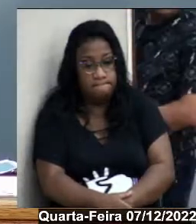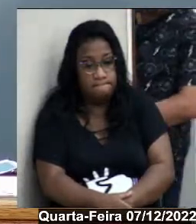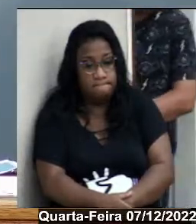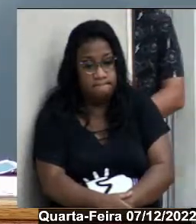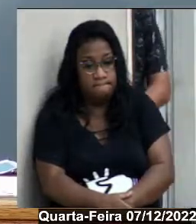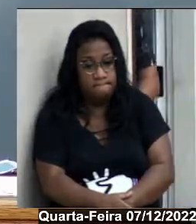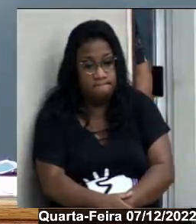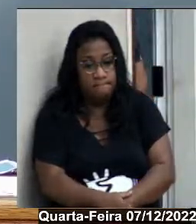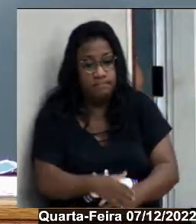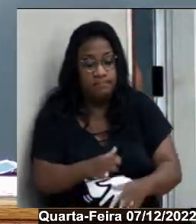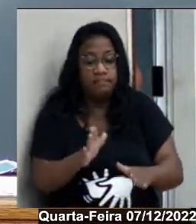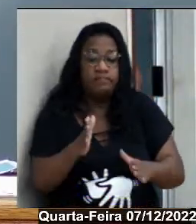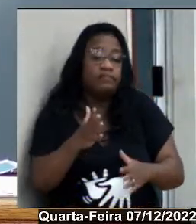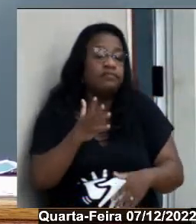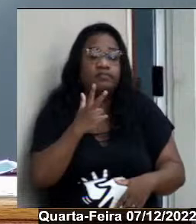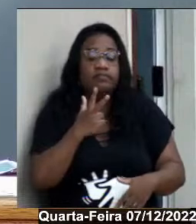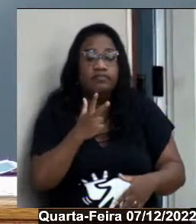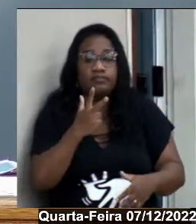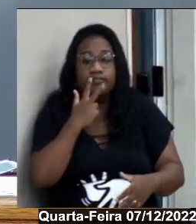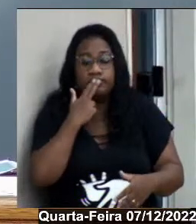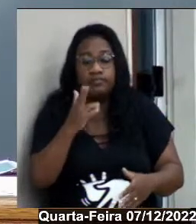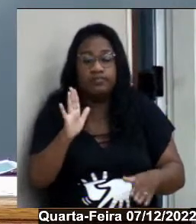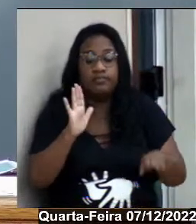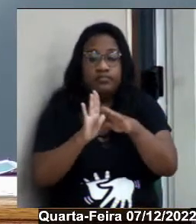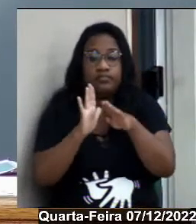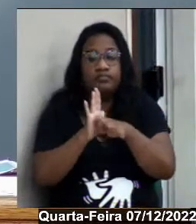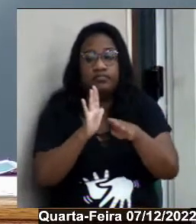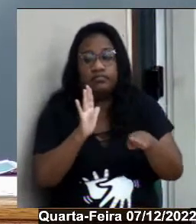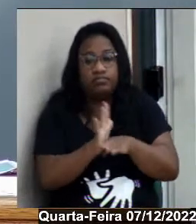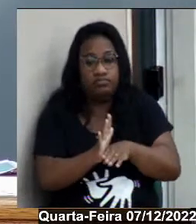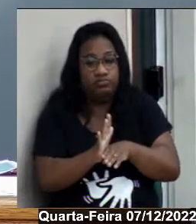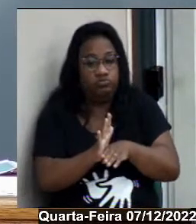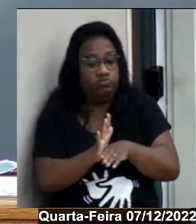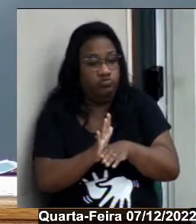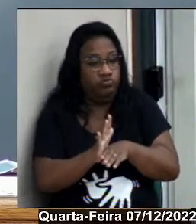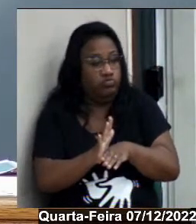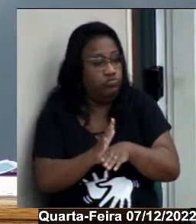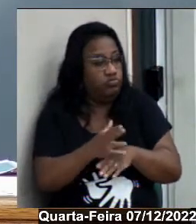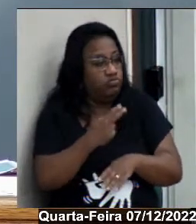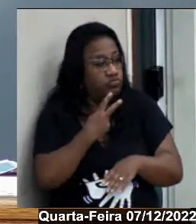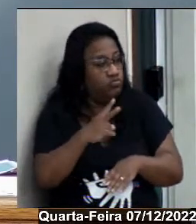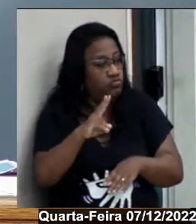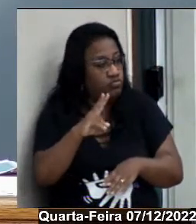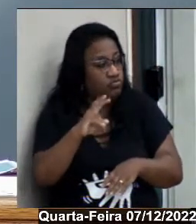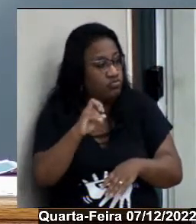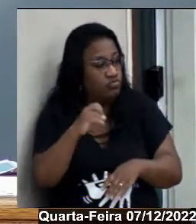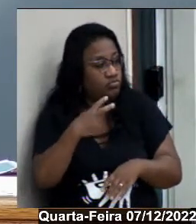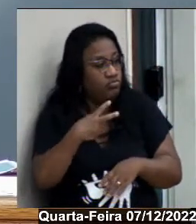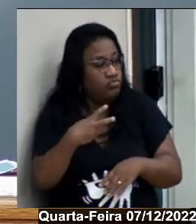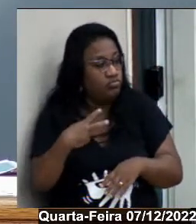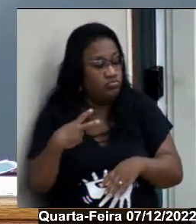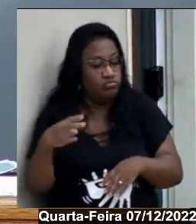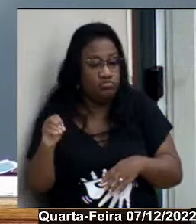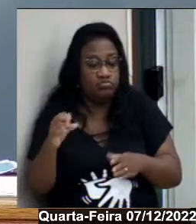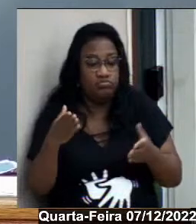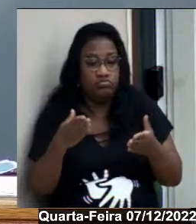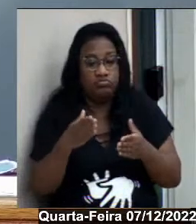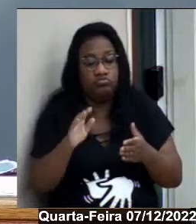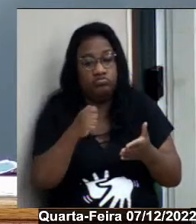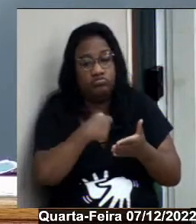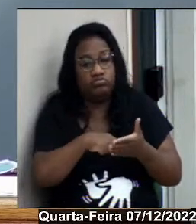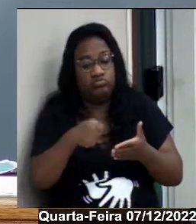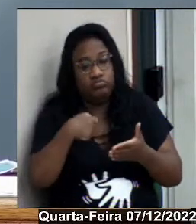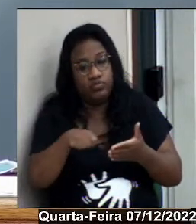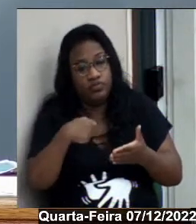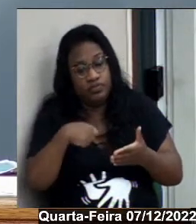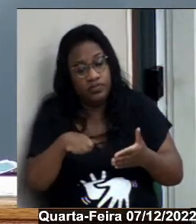Tá. Parecer da Comissão Mista Permanente, projeto de lei complementar número 21/2022.